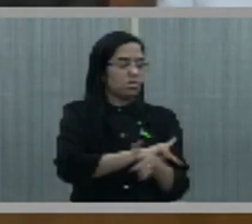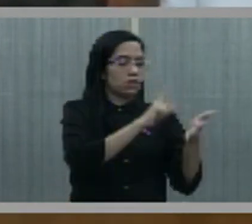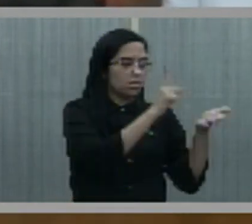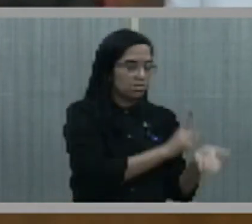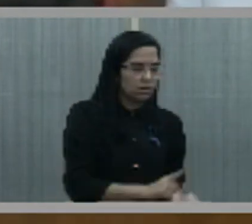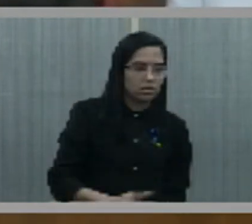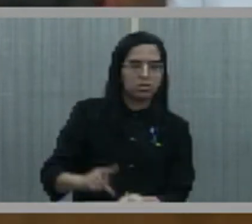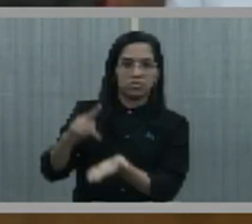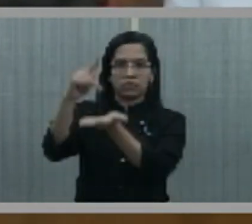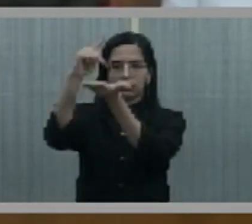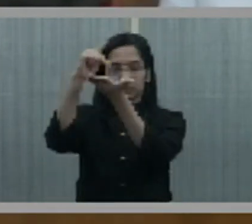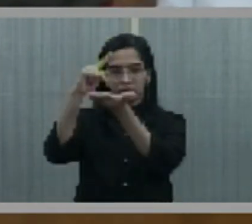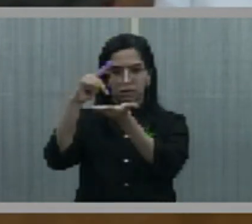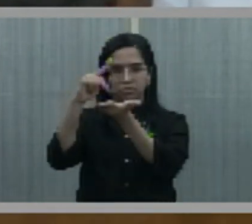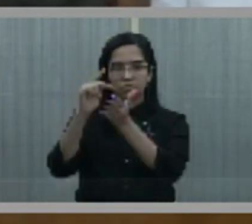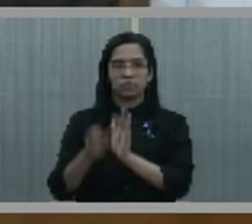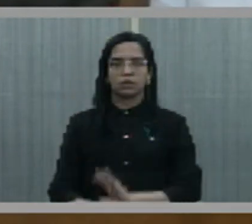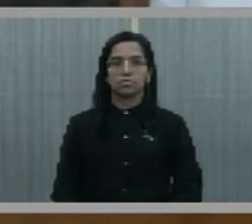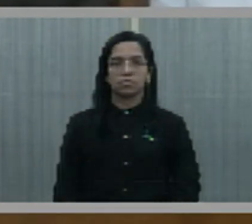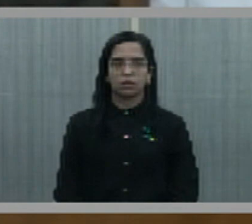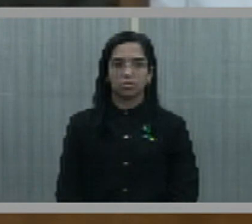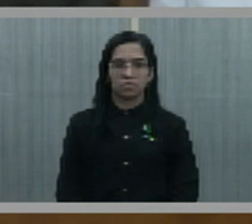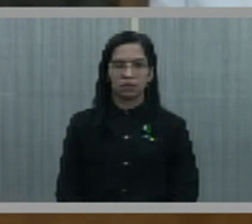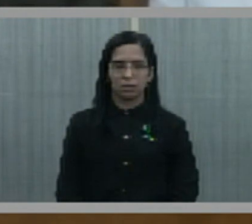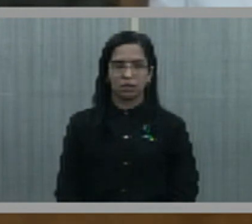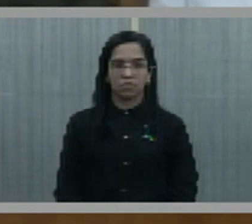chapadas, teu canto de